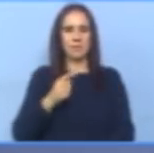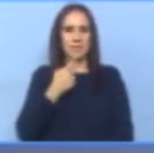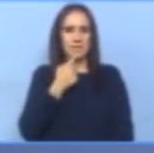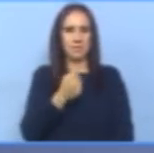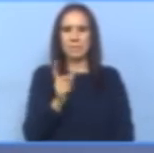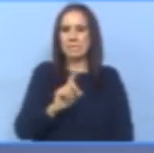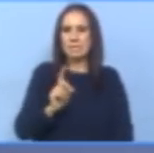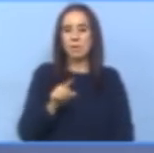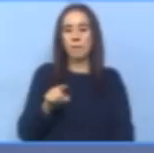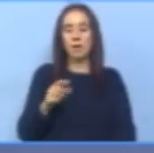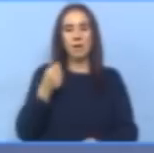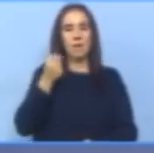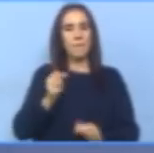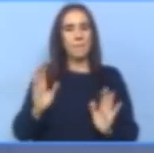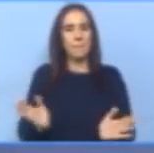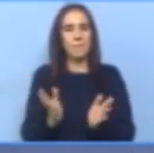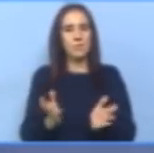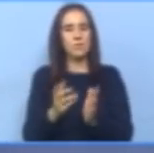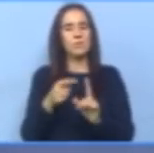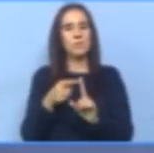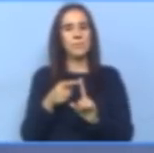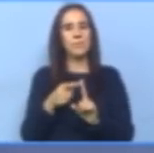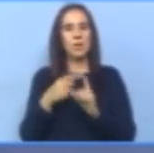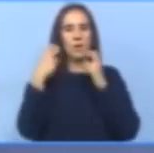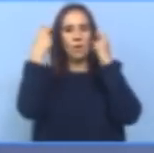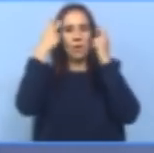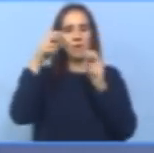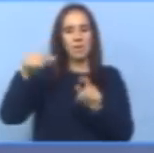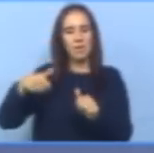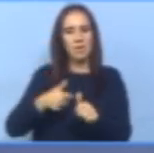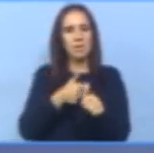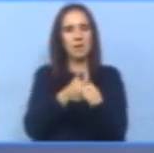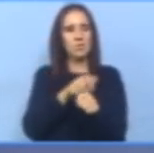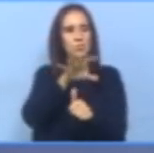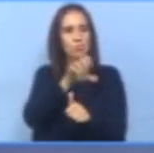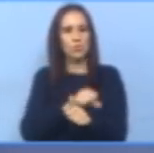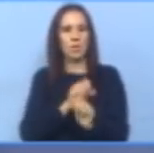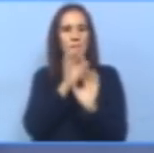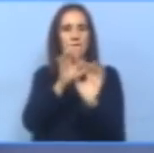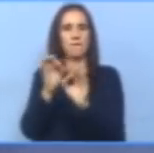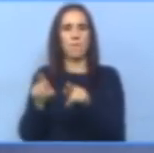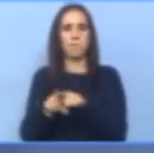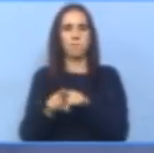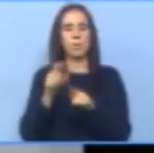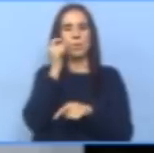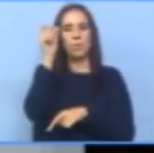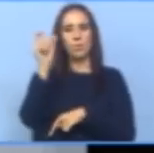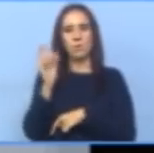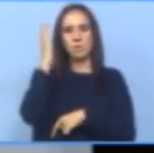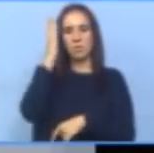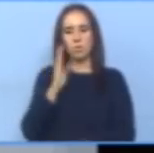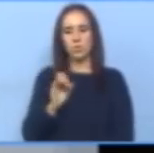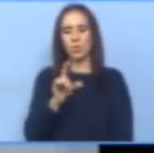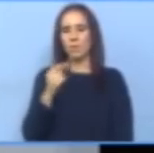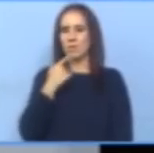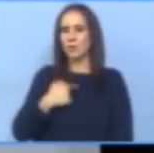Não, mas este é o pastor que anda atrás das ovelhas, a buscá-las, a cuidá-las, como depois São João nos vai dizer de uma forma muito